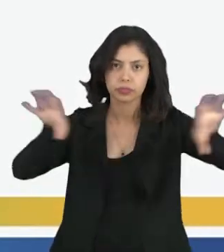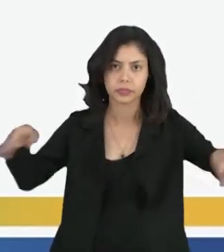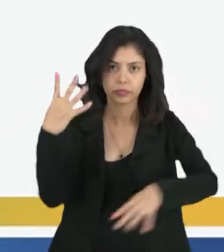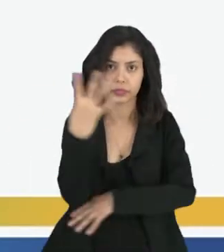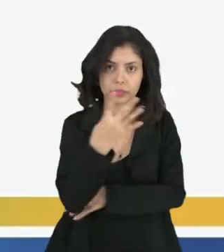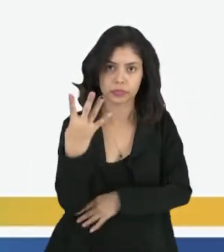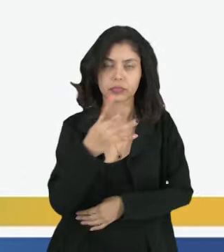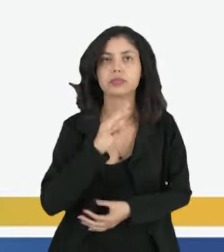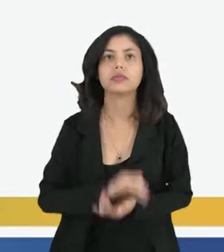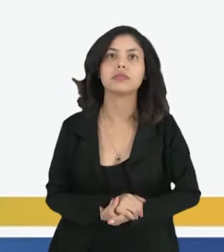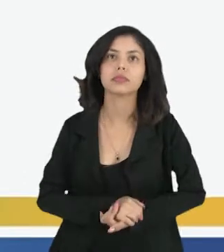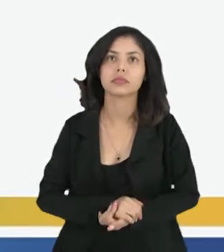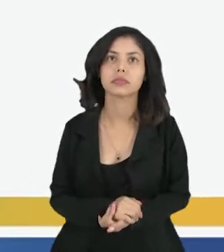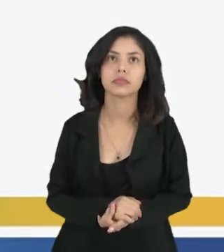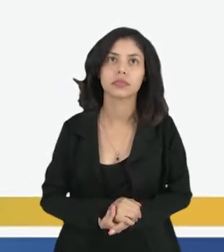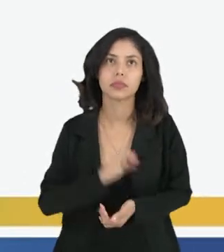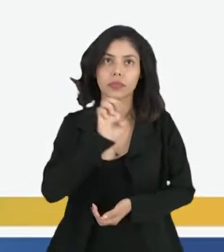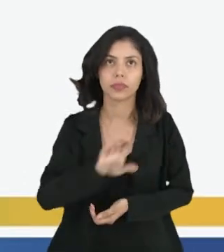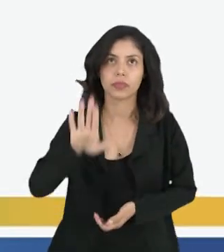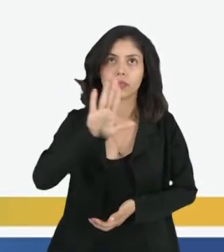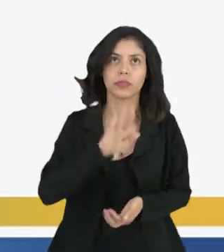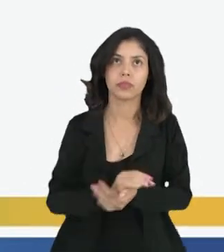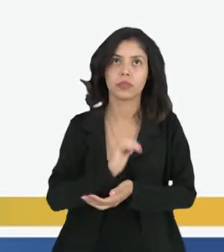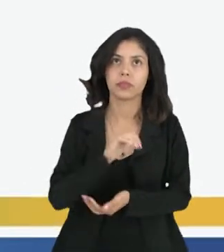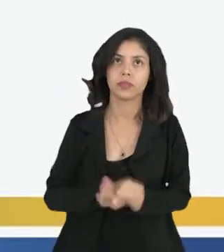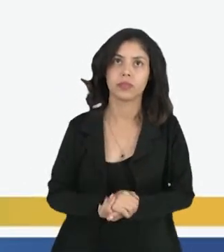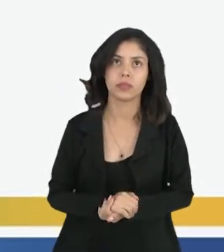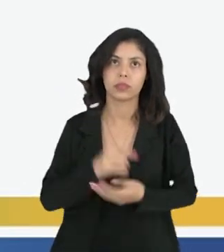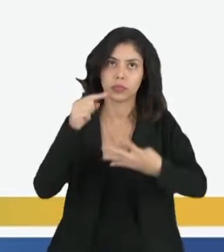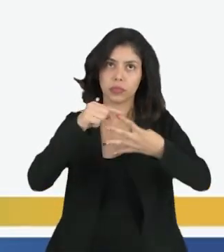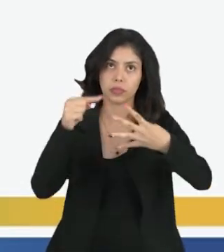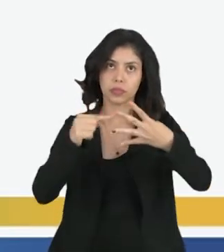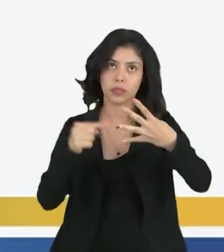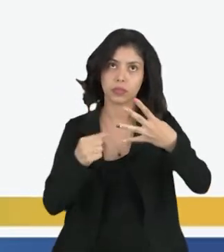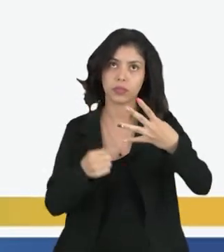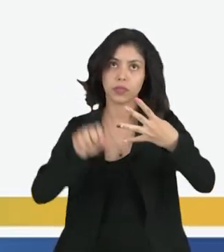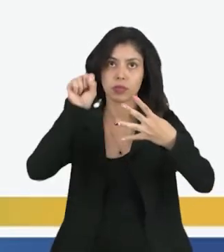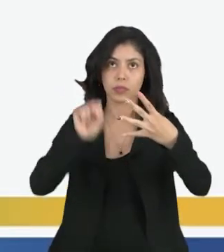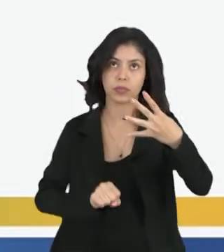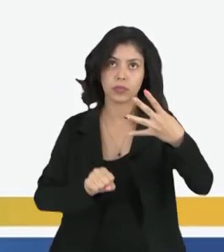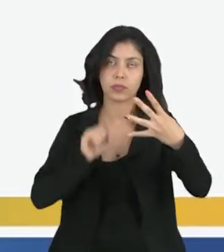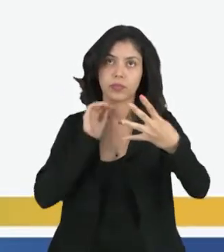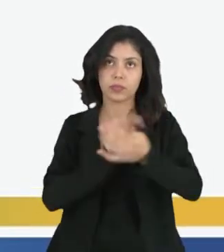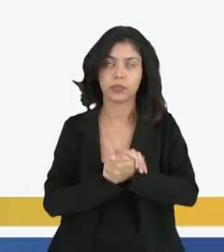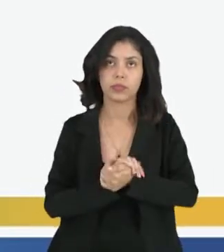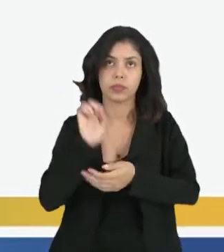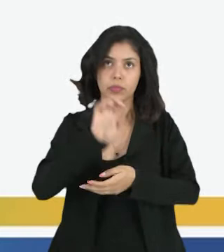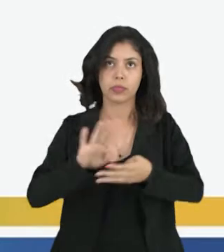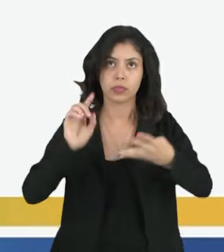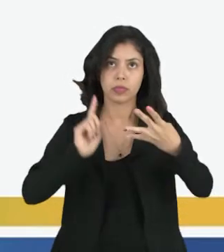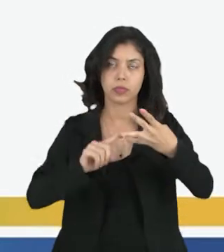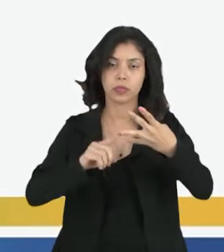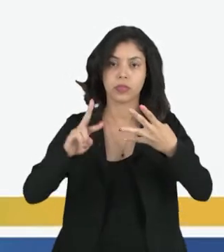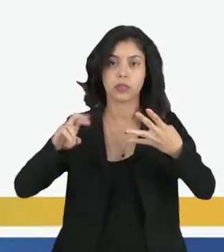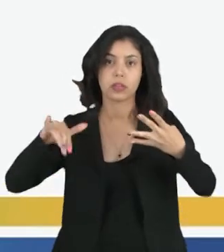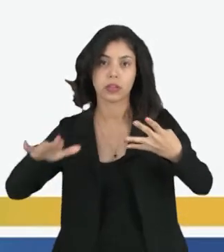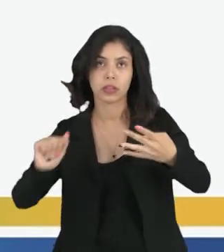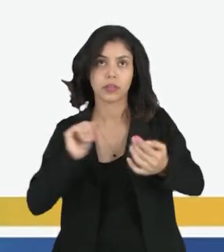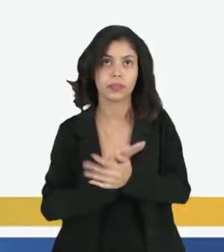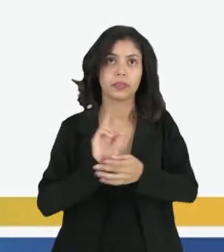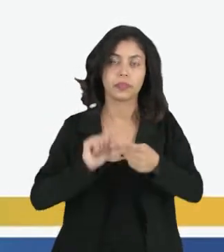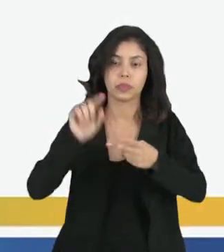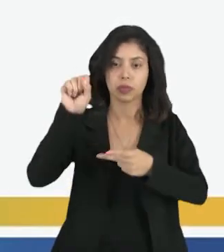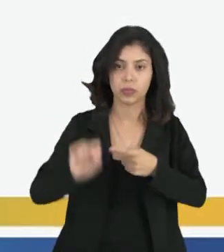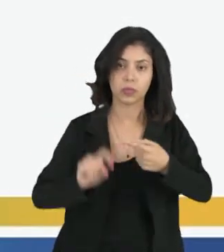4 macro-regiões: Europa Meridional ou Europa do Sul, Europa Ocidental ou Europa do